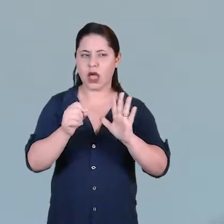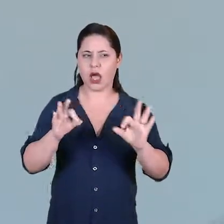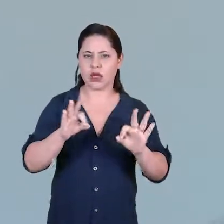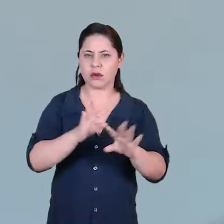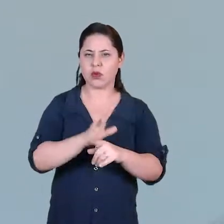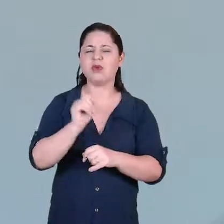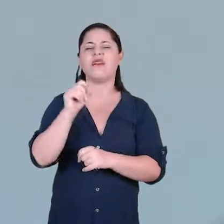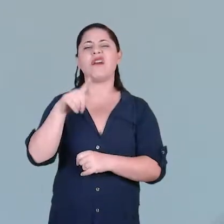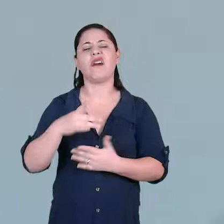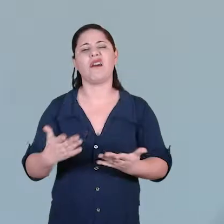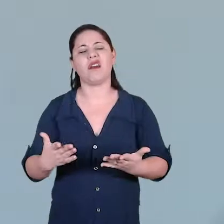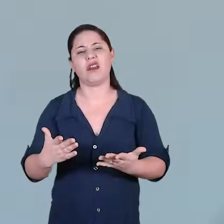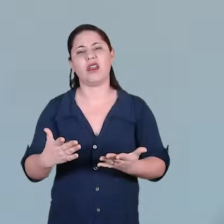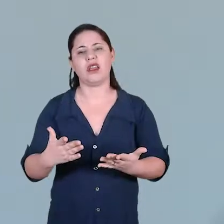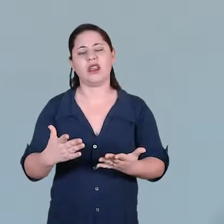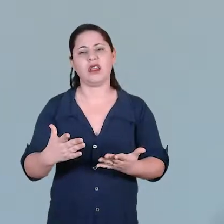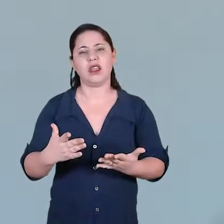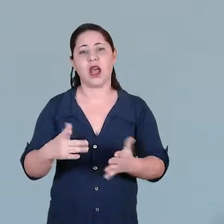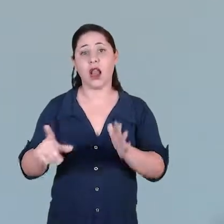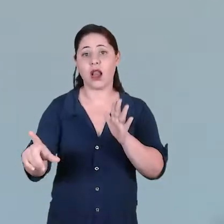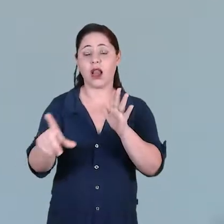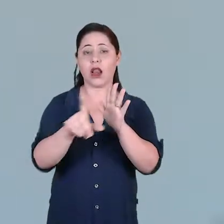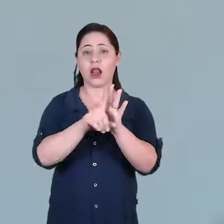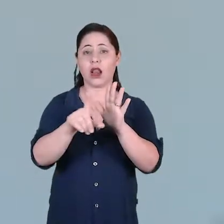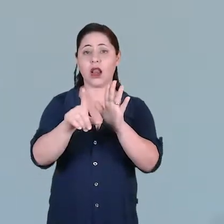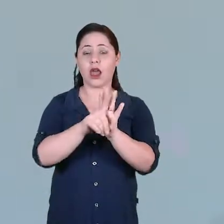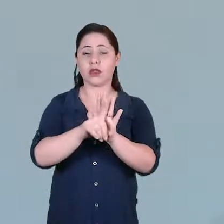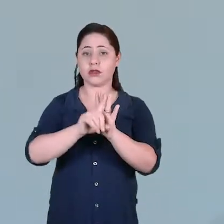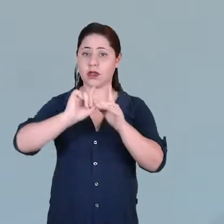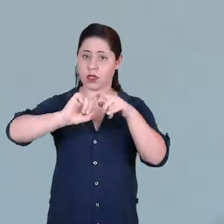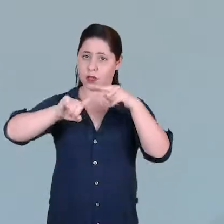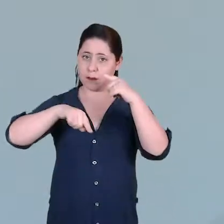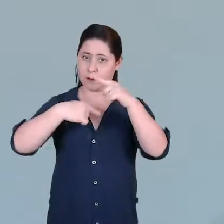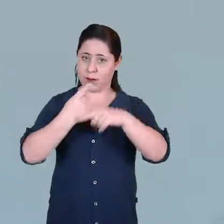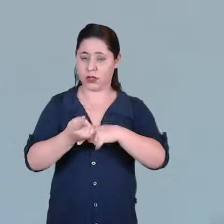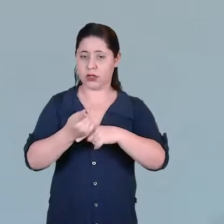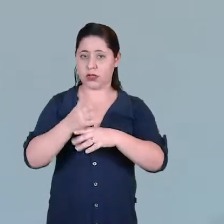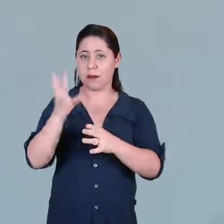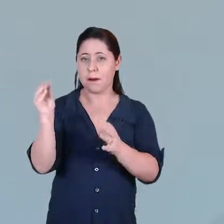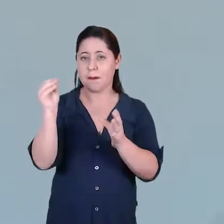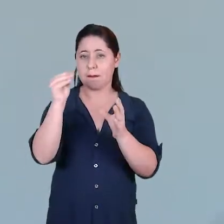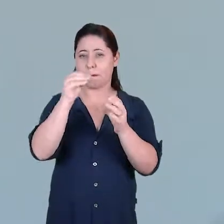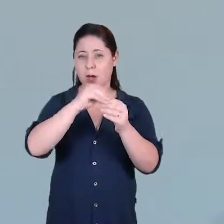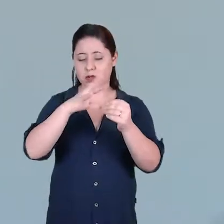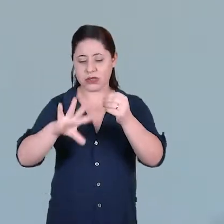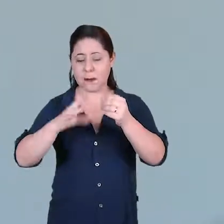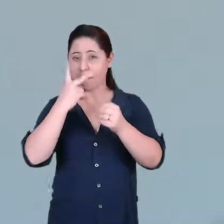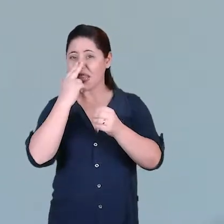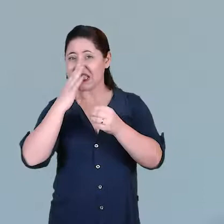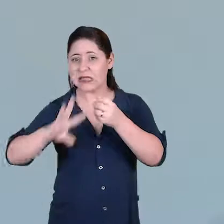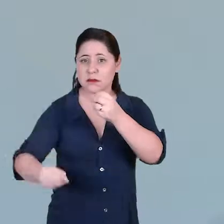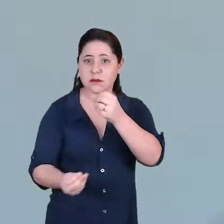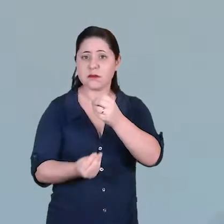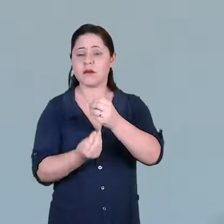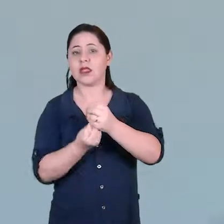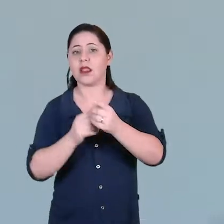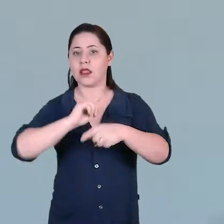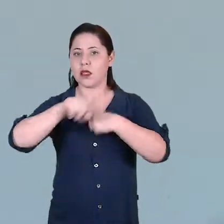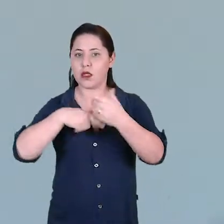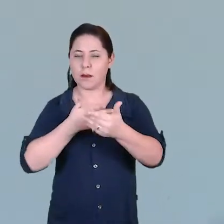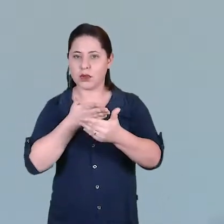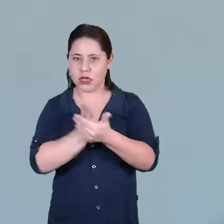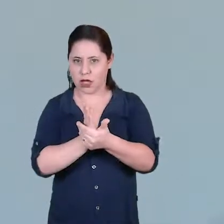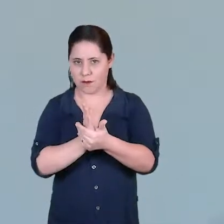O que é isso? São as leis posteriores que são colocadas após a